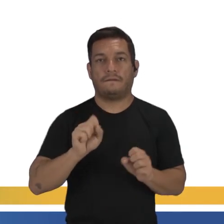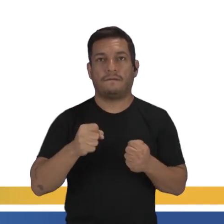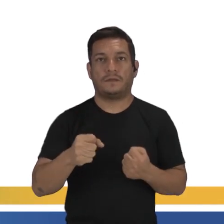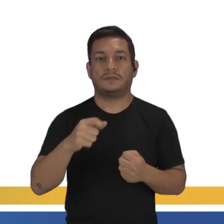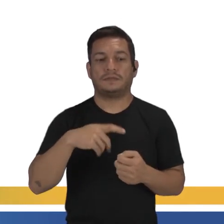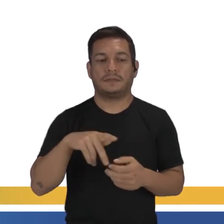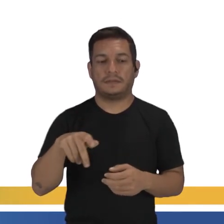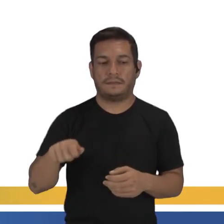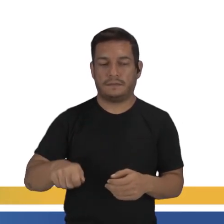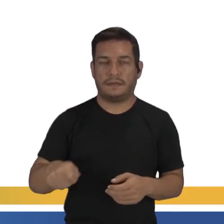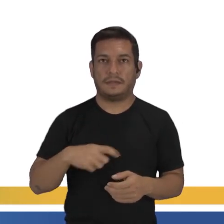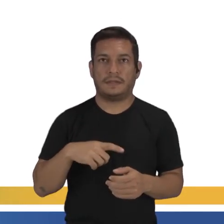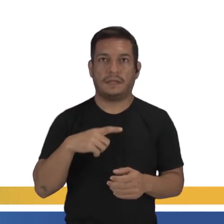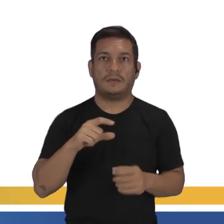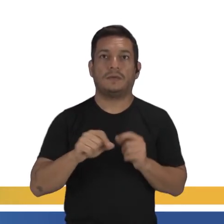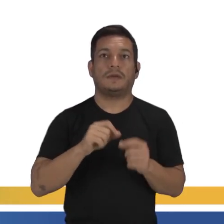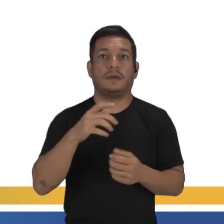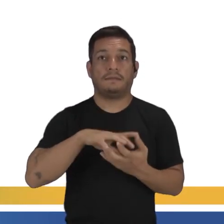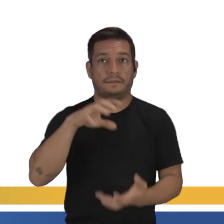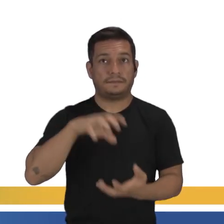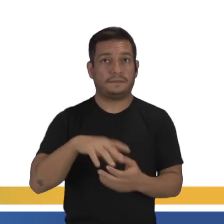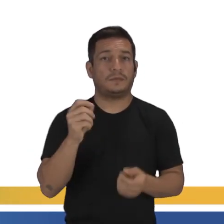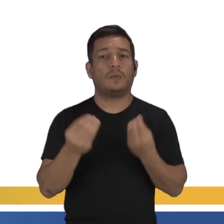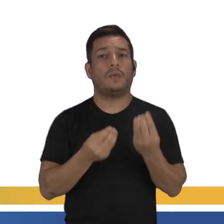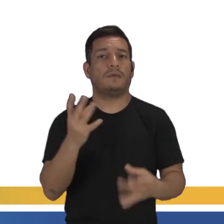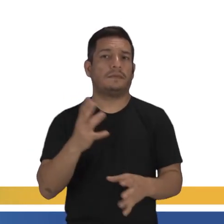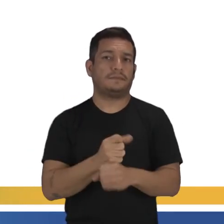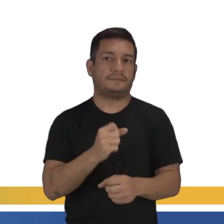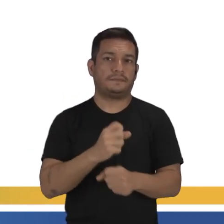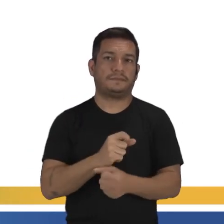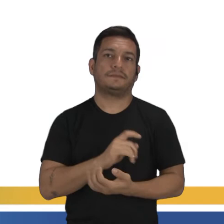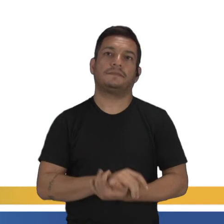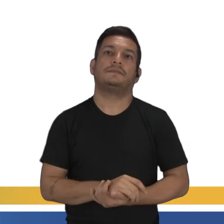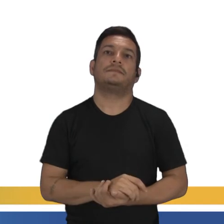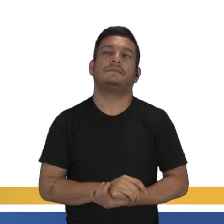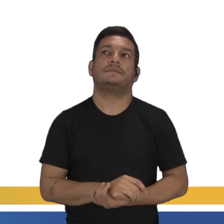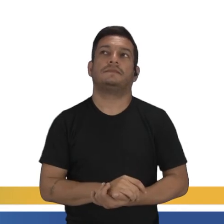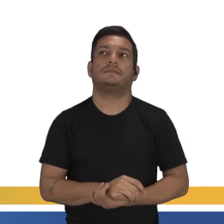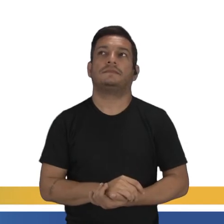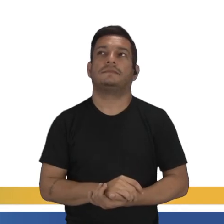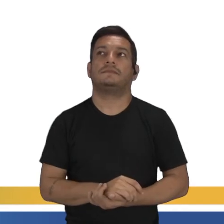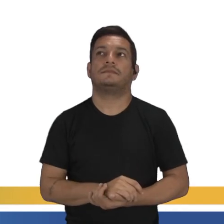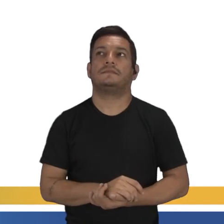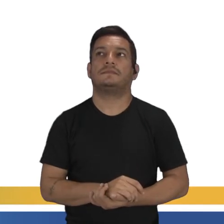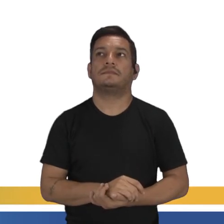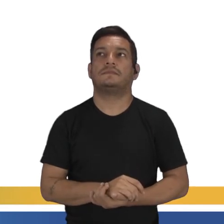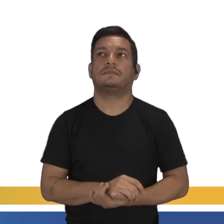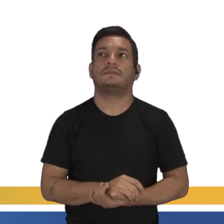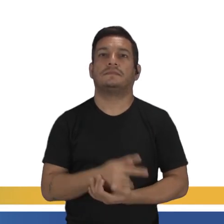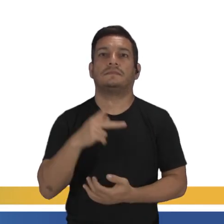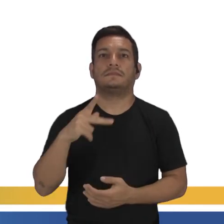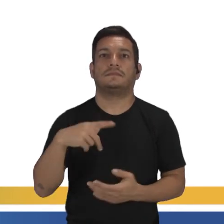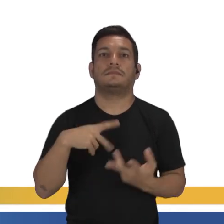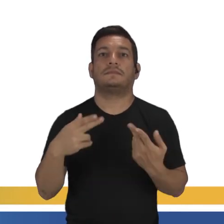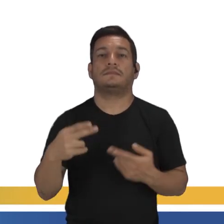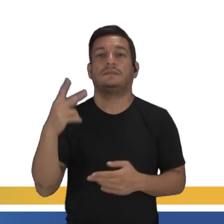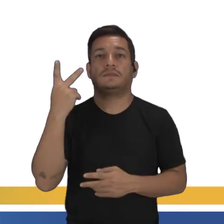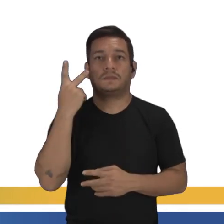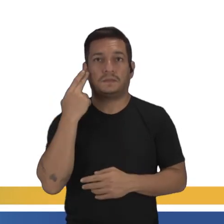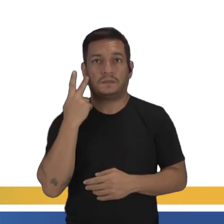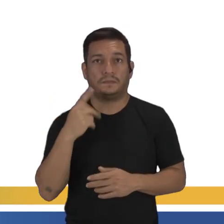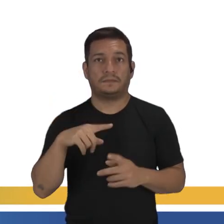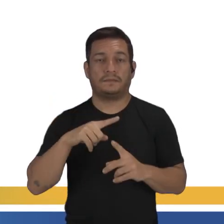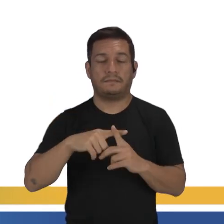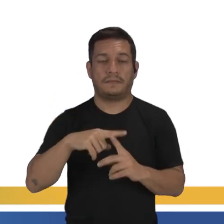exerce sobre o idoso pode ser calculado da seguinte forma. Então, o peso seria igual a normal mais